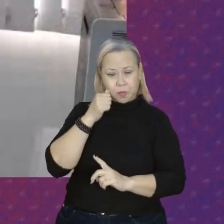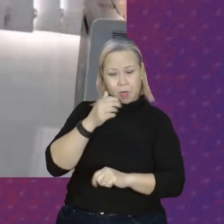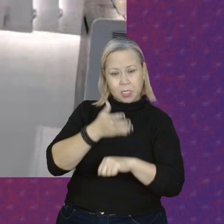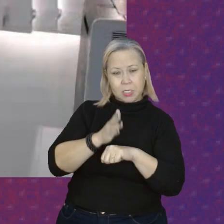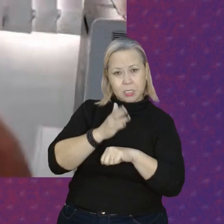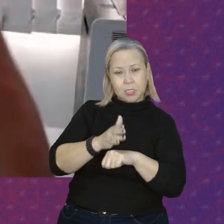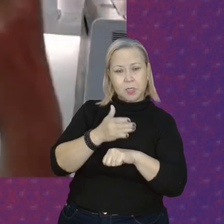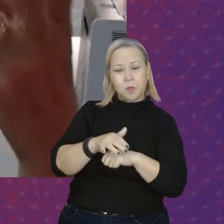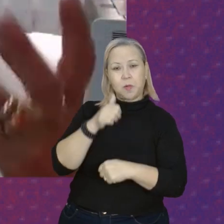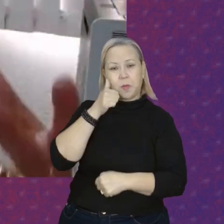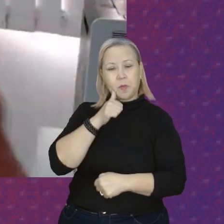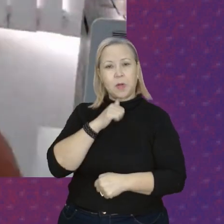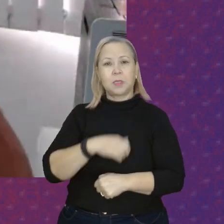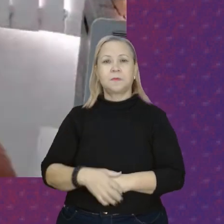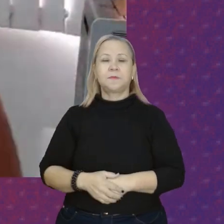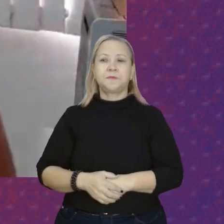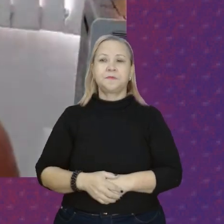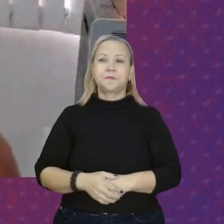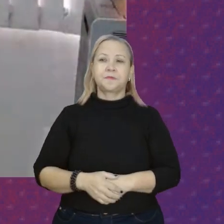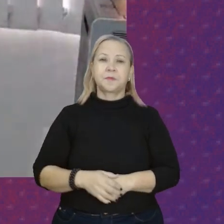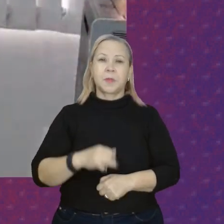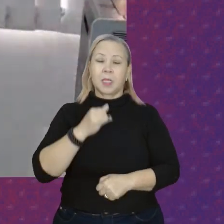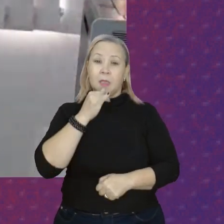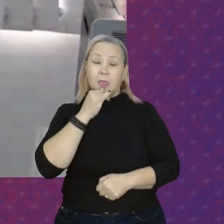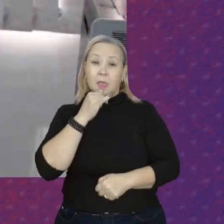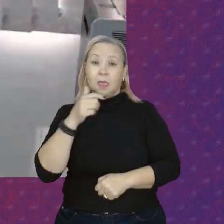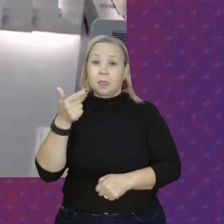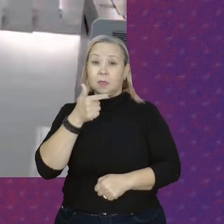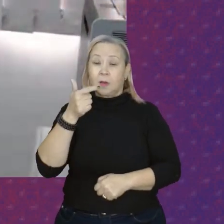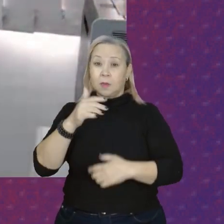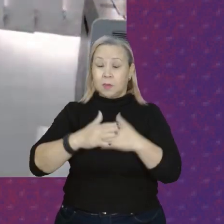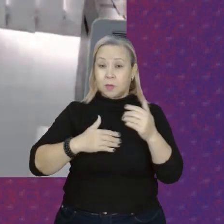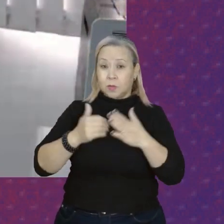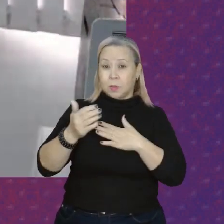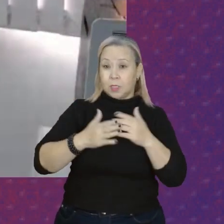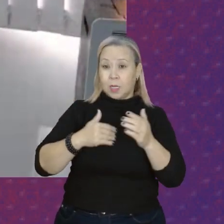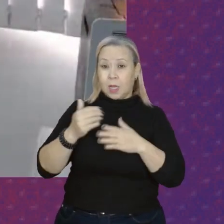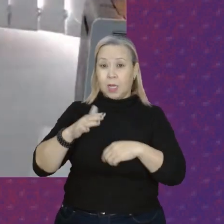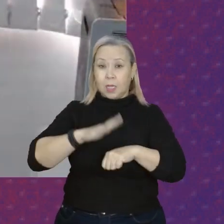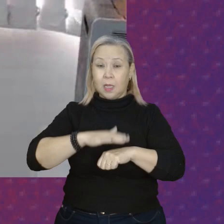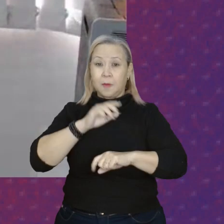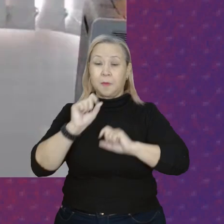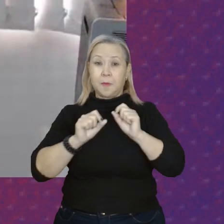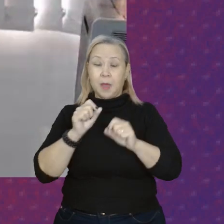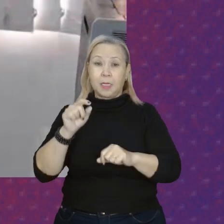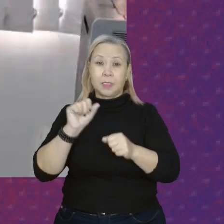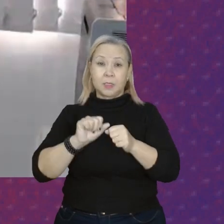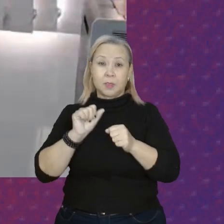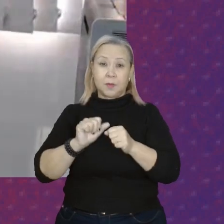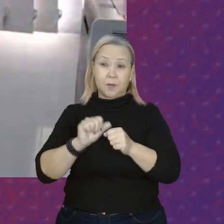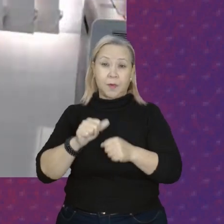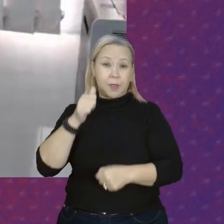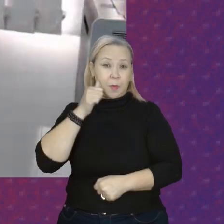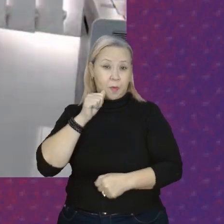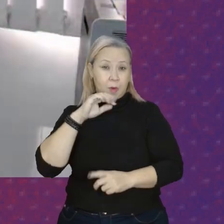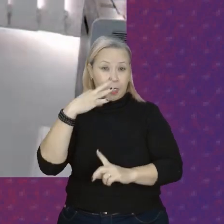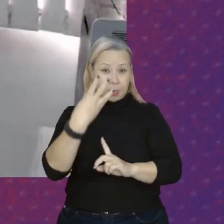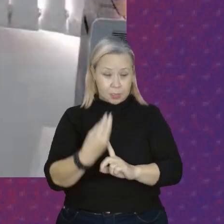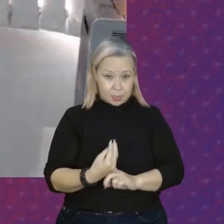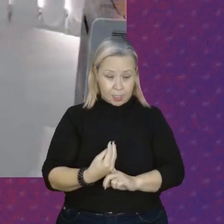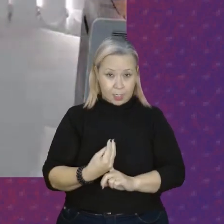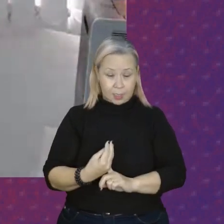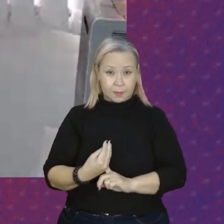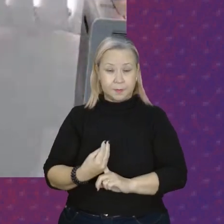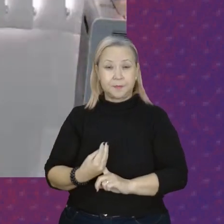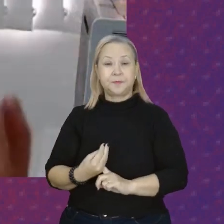por mulheres, por exemplo, a carreira das artes é a segunda carreira mais composta, né, por mulheres depois da educação, né,